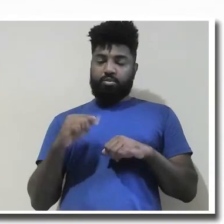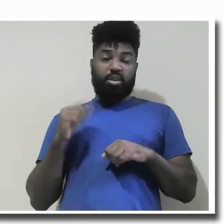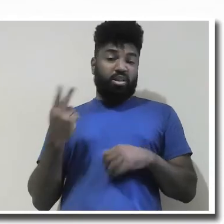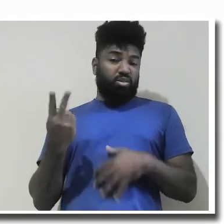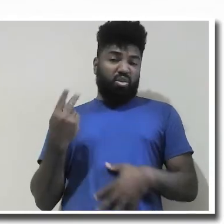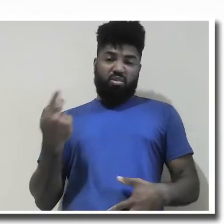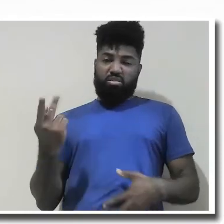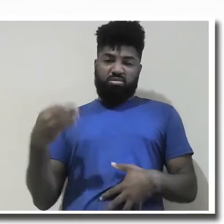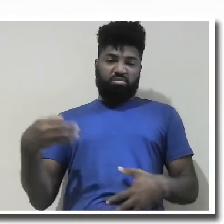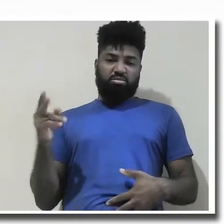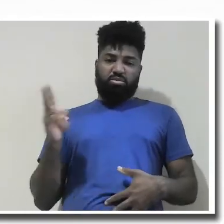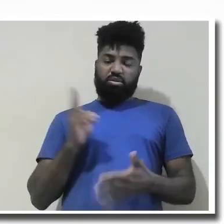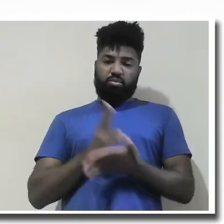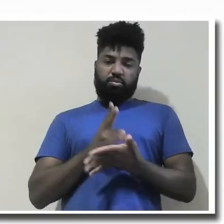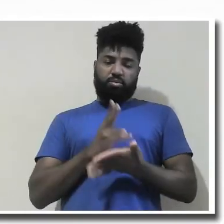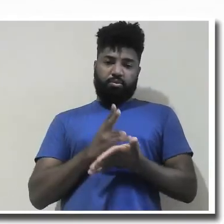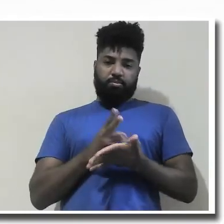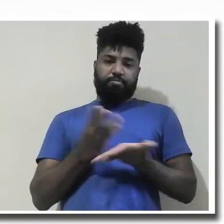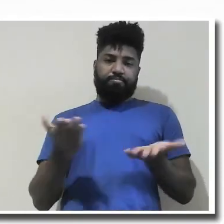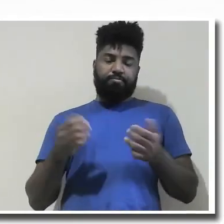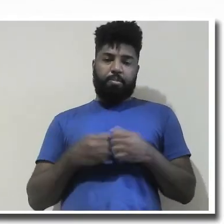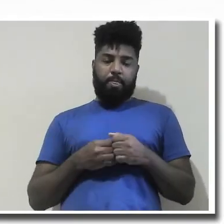2,